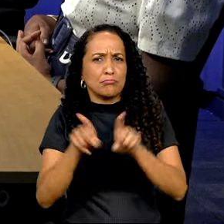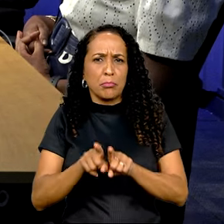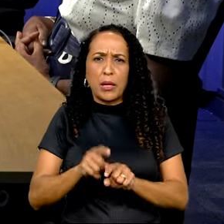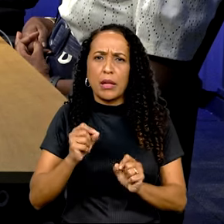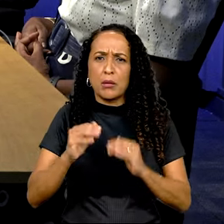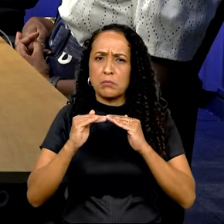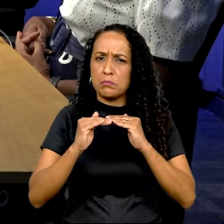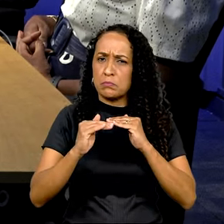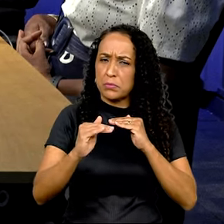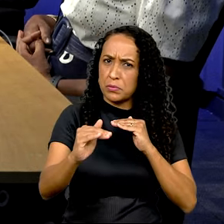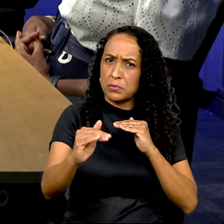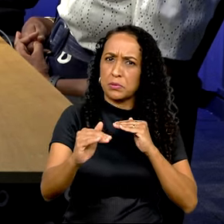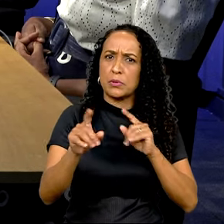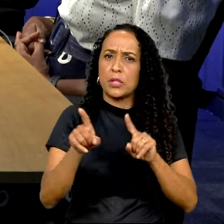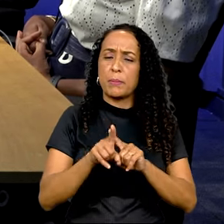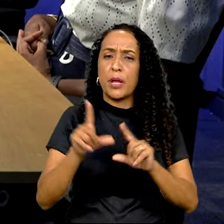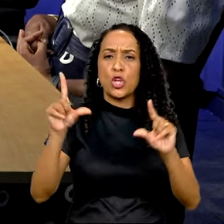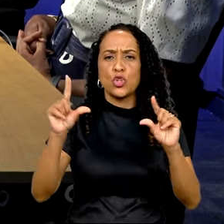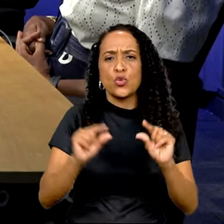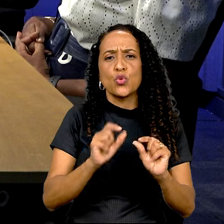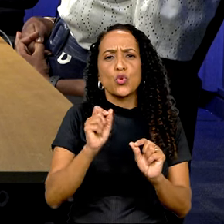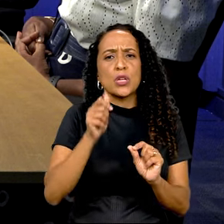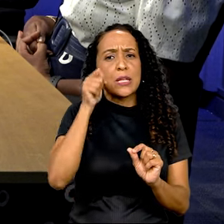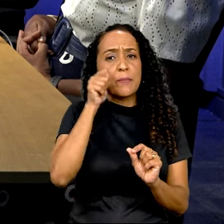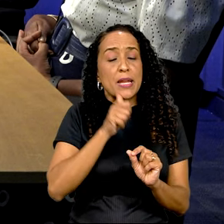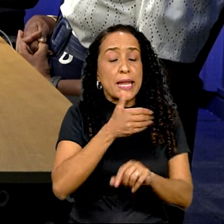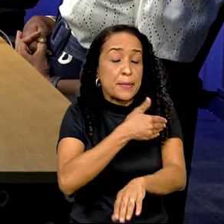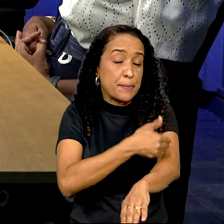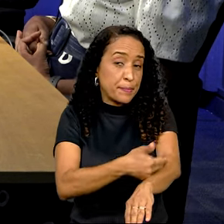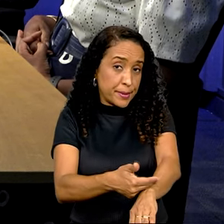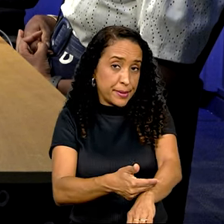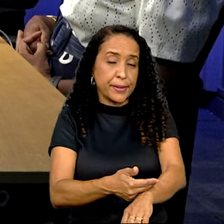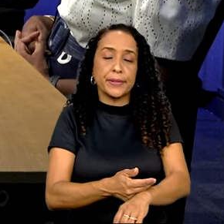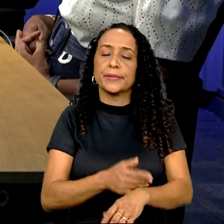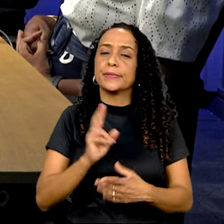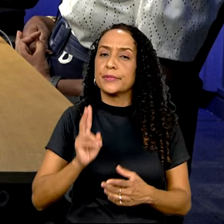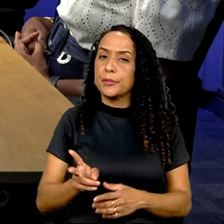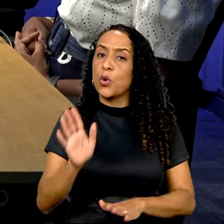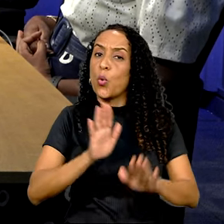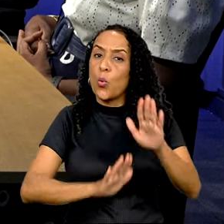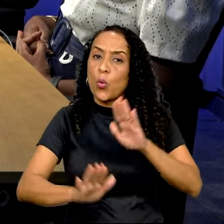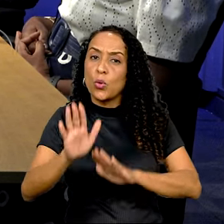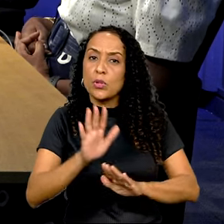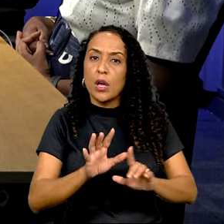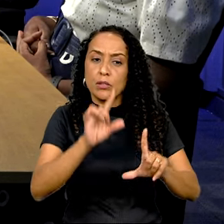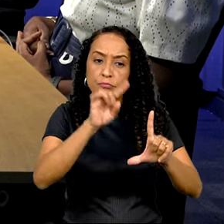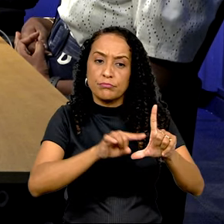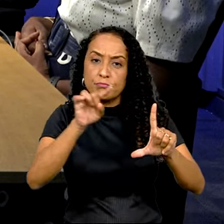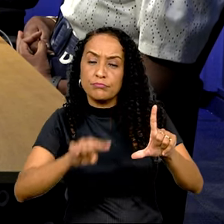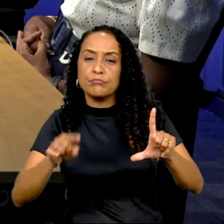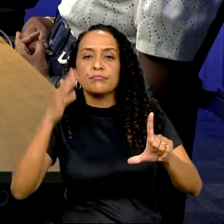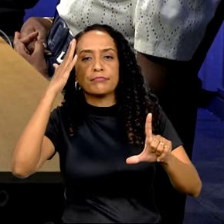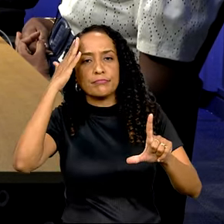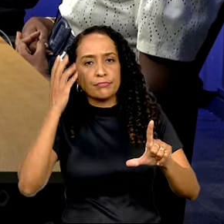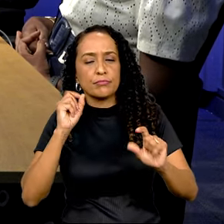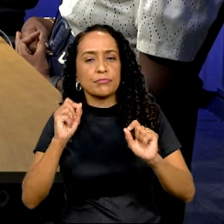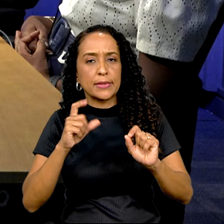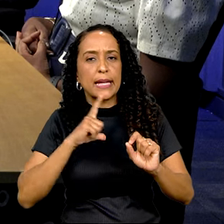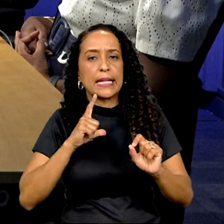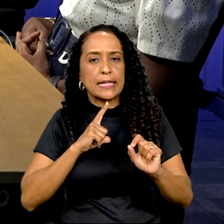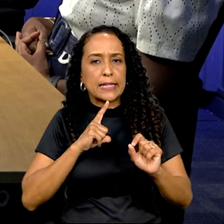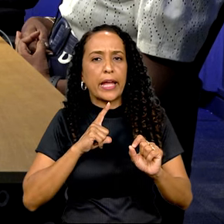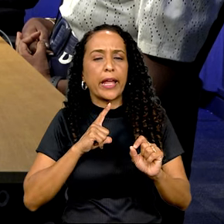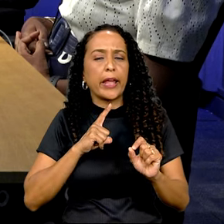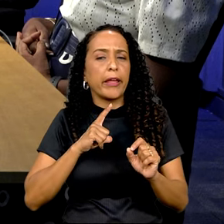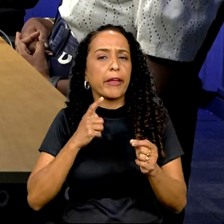às vezes até estabilidade um Pou de diminuição nas mulheres brancas né Sempre temos tomar cuidado com essas estatísticas porque a gente sabe que ainda